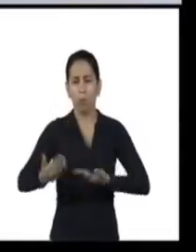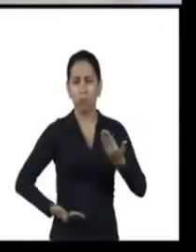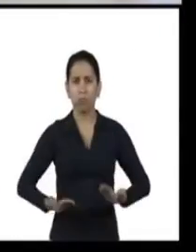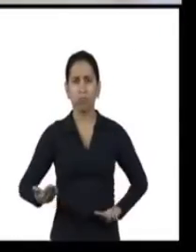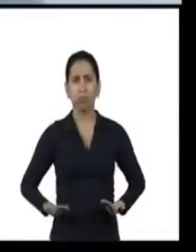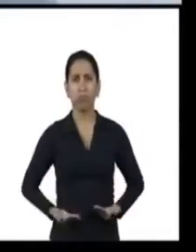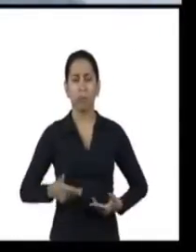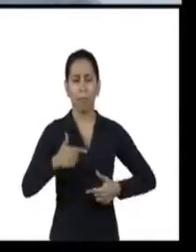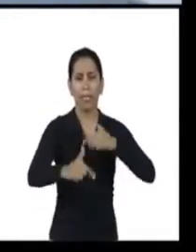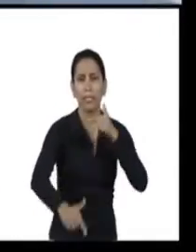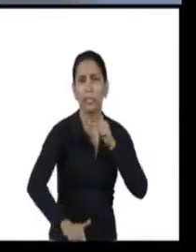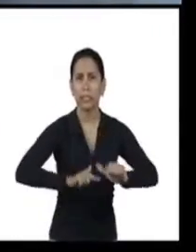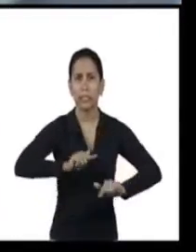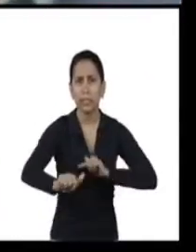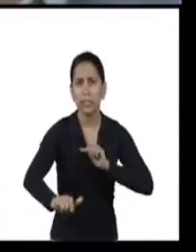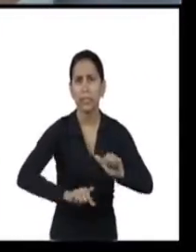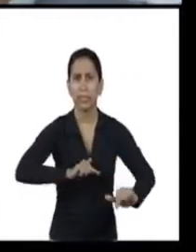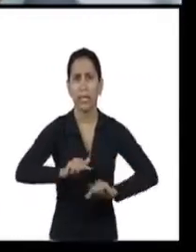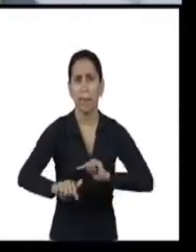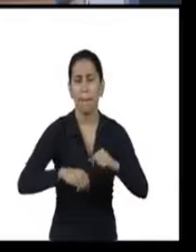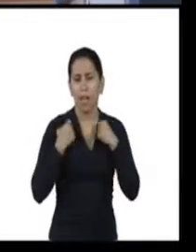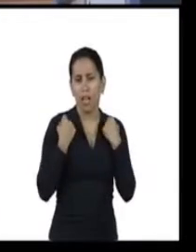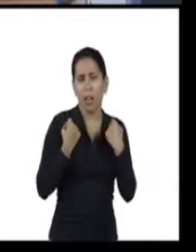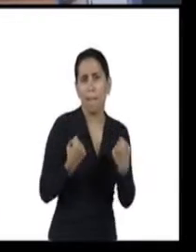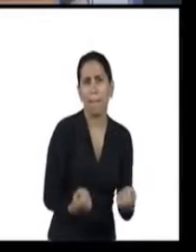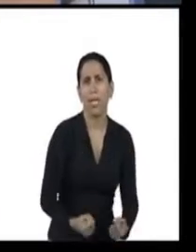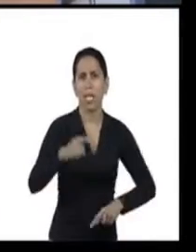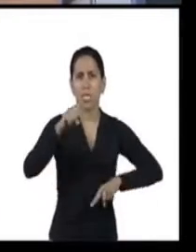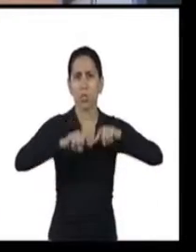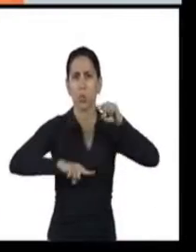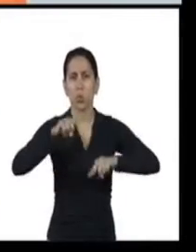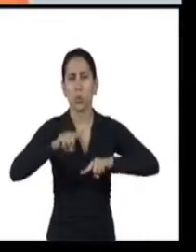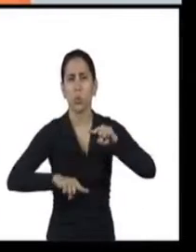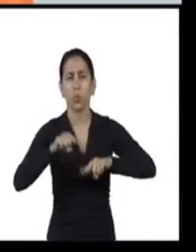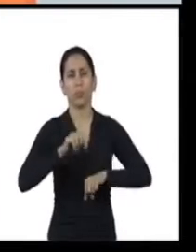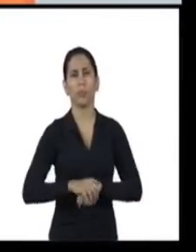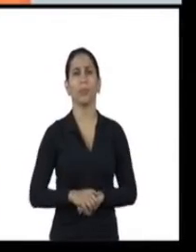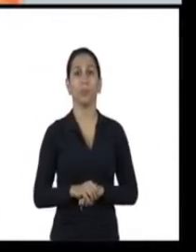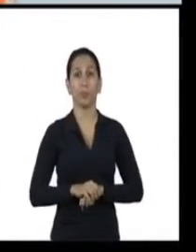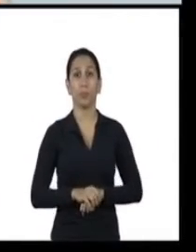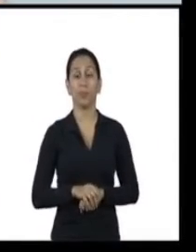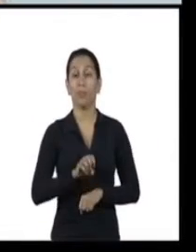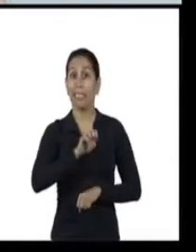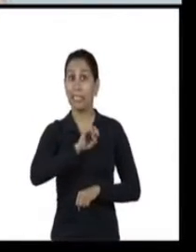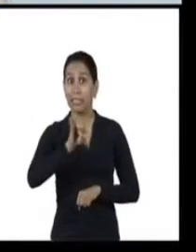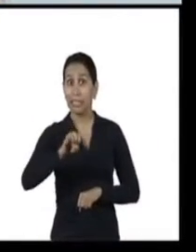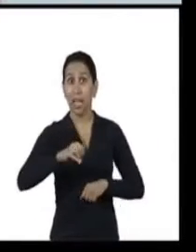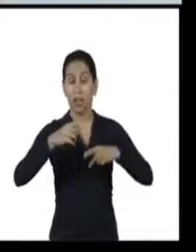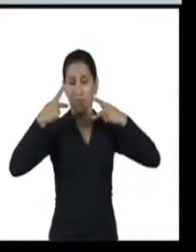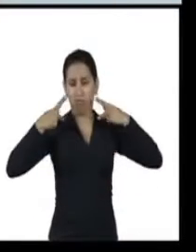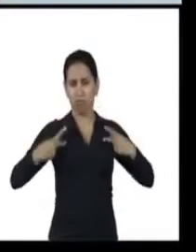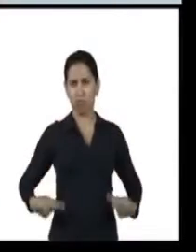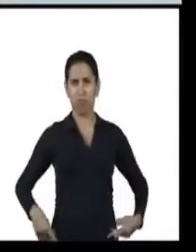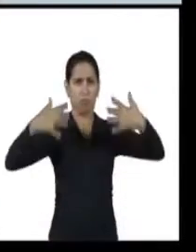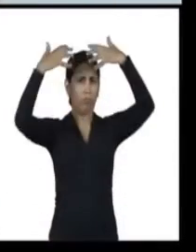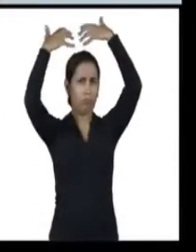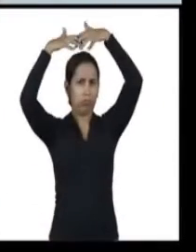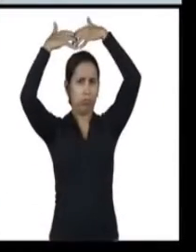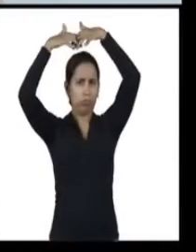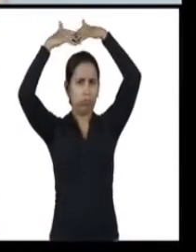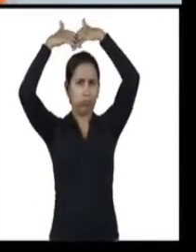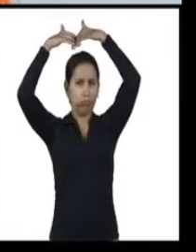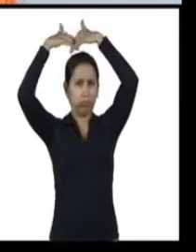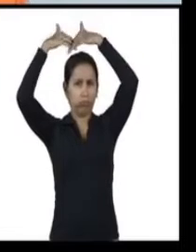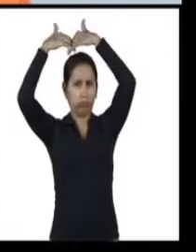em relação aos materiais, carga e equipamentos. Já a ergonomia cognitiva engloba processos